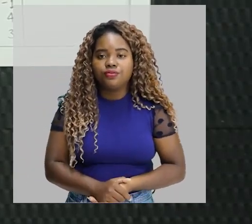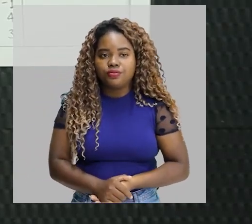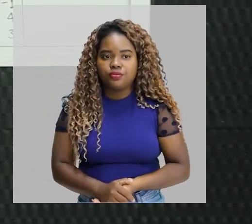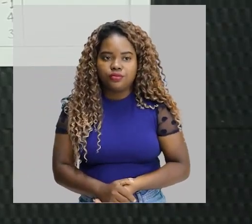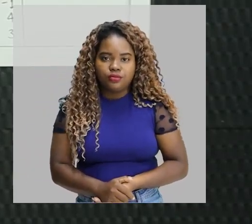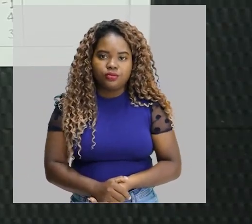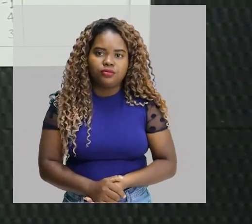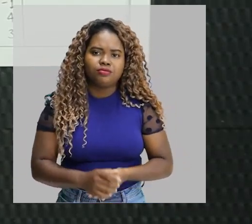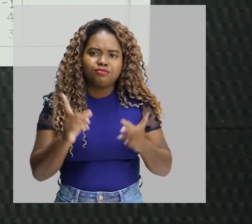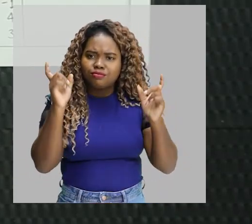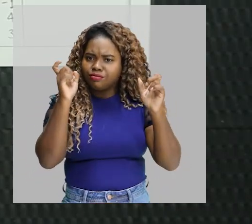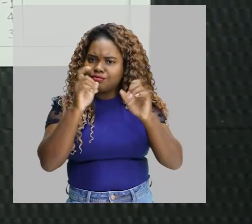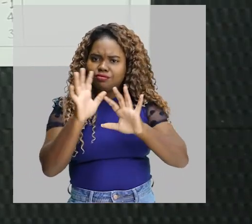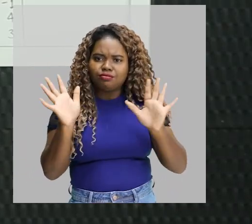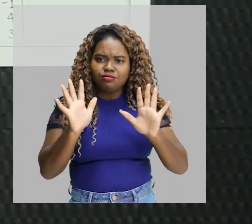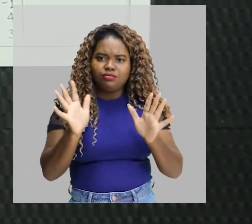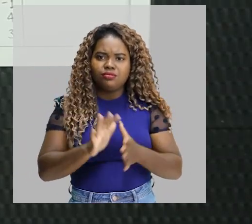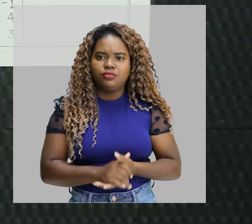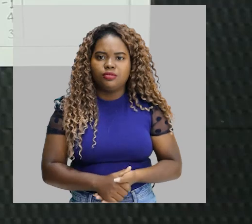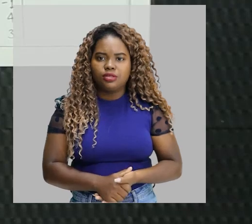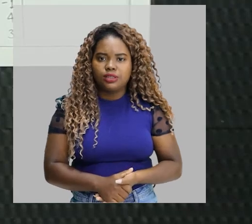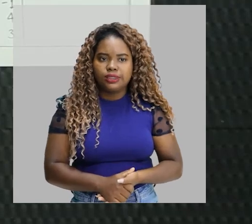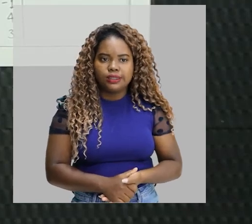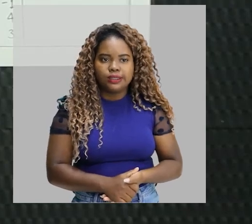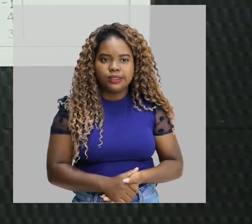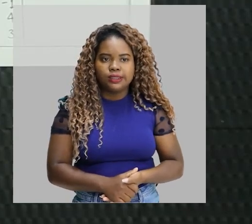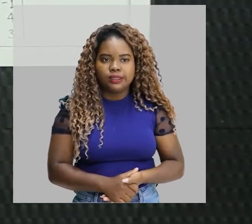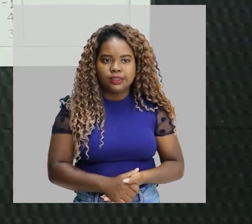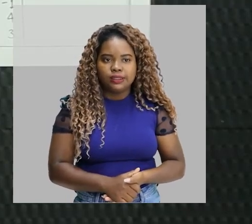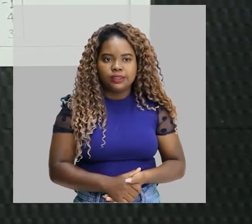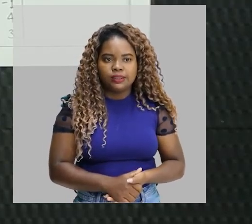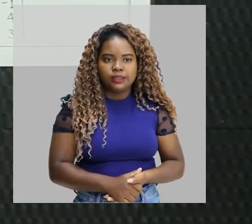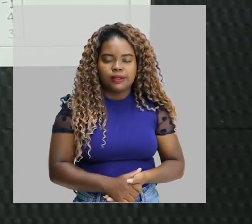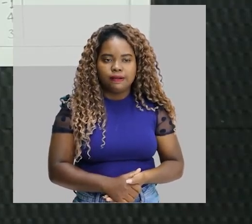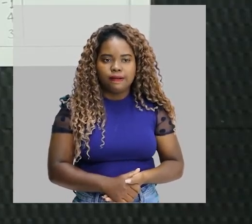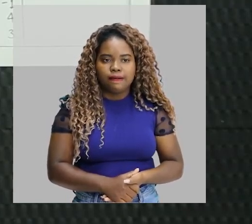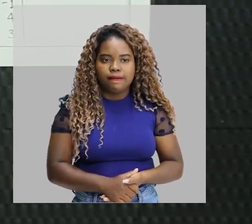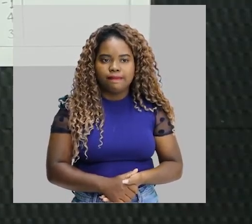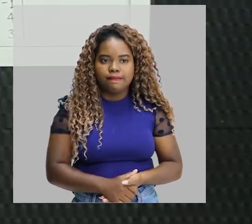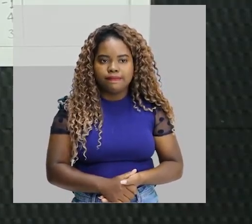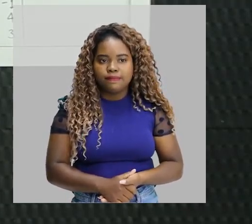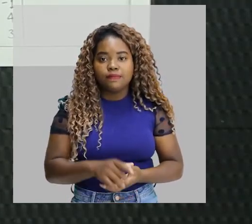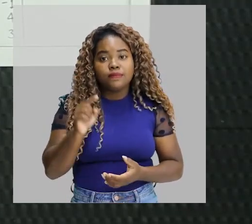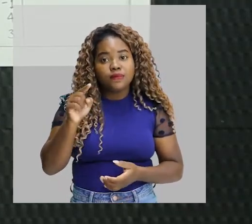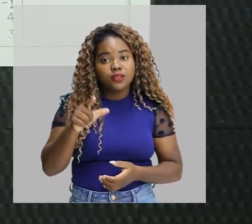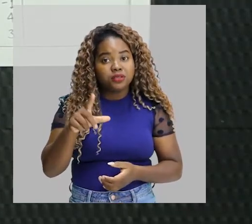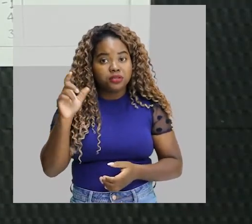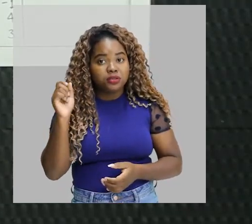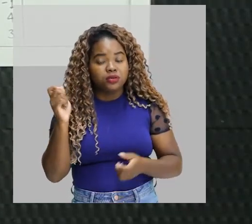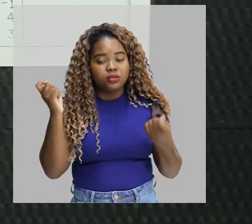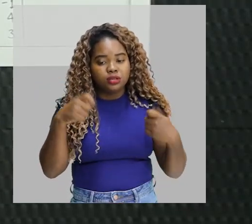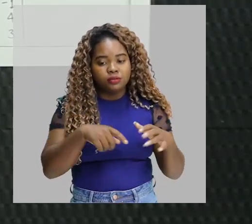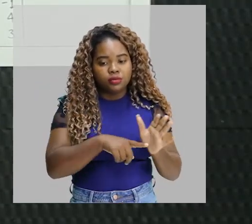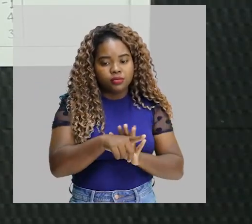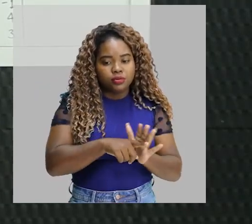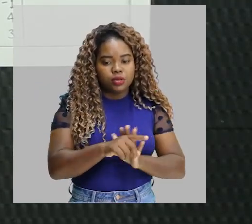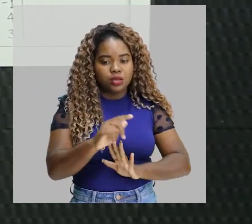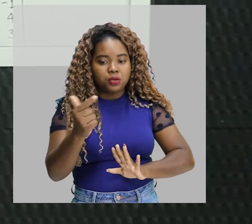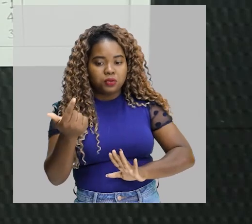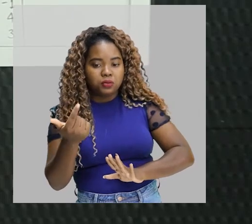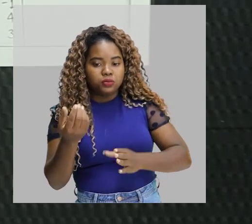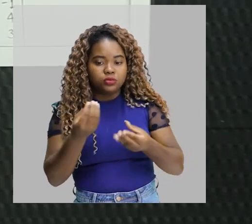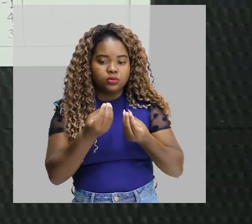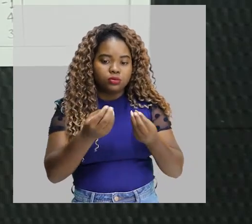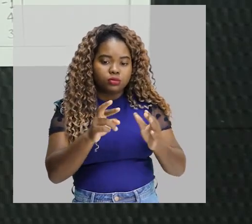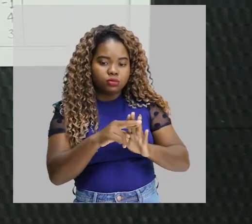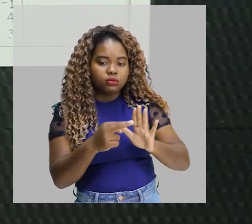difícil é pouco mais trabalhoso mas é mais segura tá mas aí você pode pesquisar outras maneiras de você